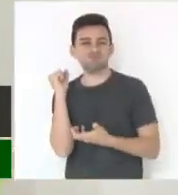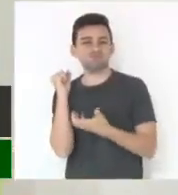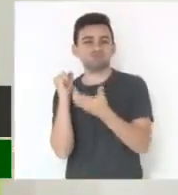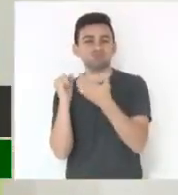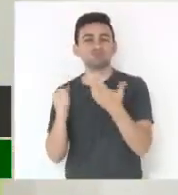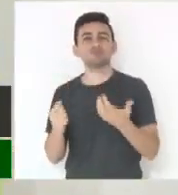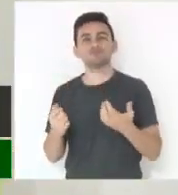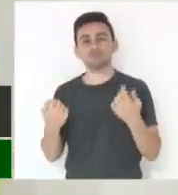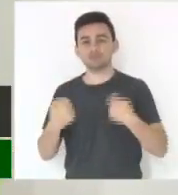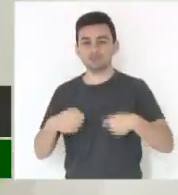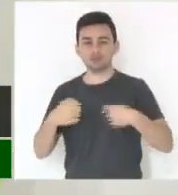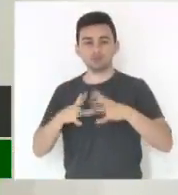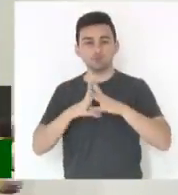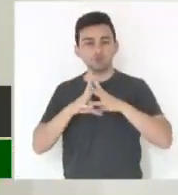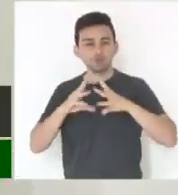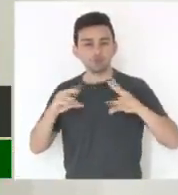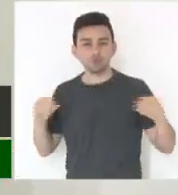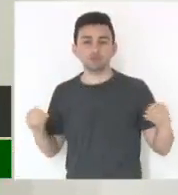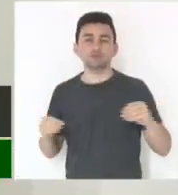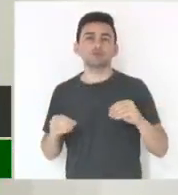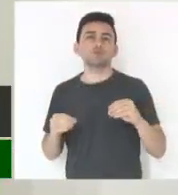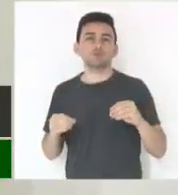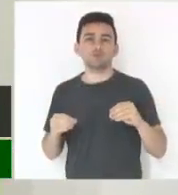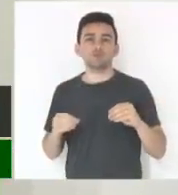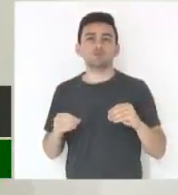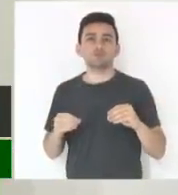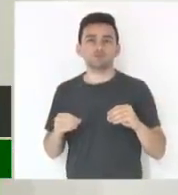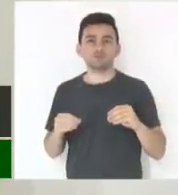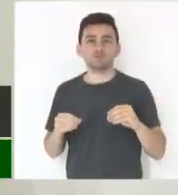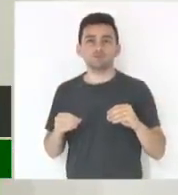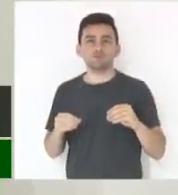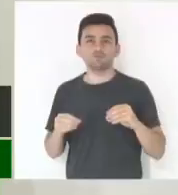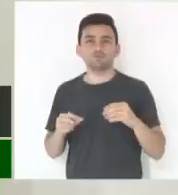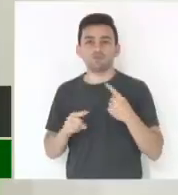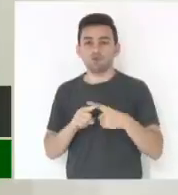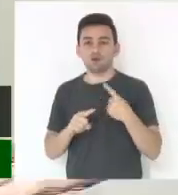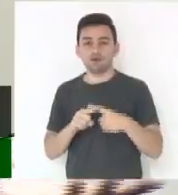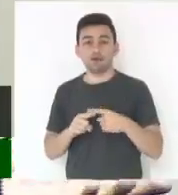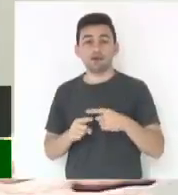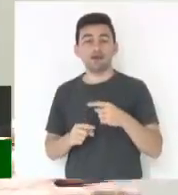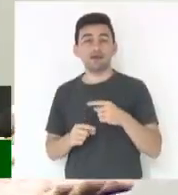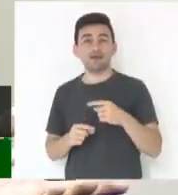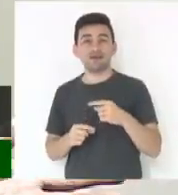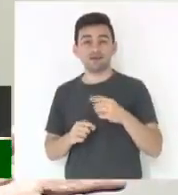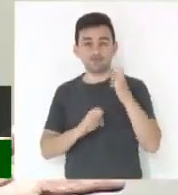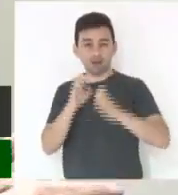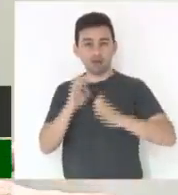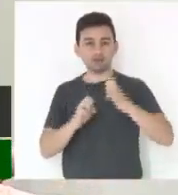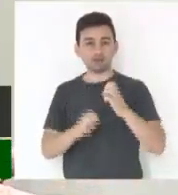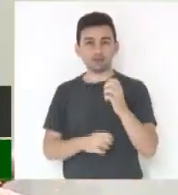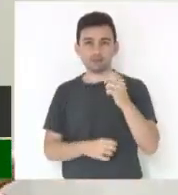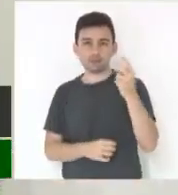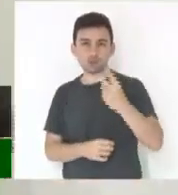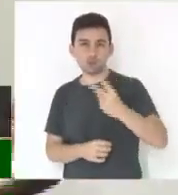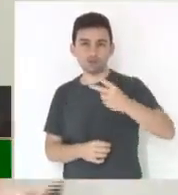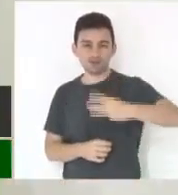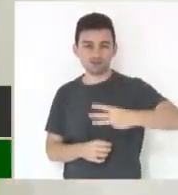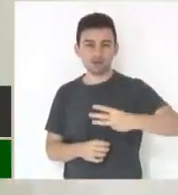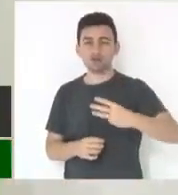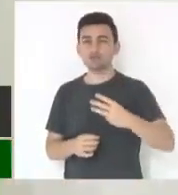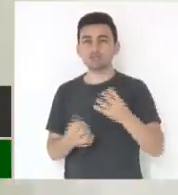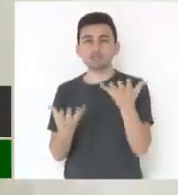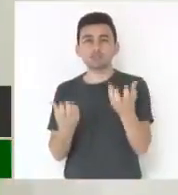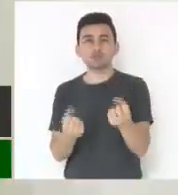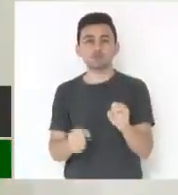contrato público desse é muito grande. As empresas segunda e terceira colocada não quiseram assumir a obra e